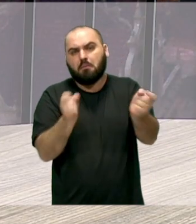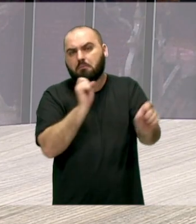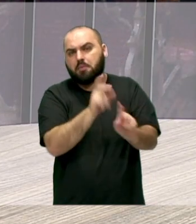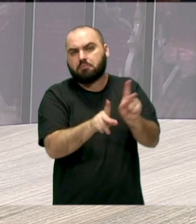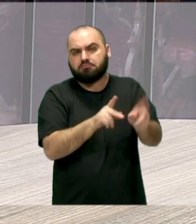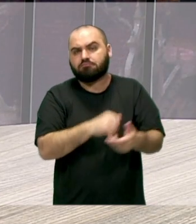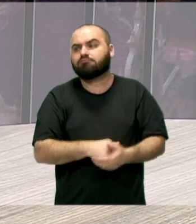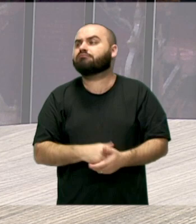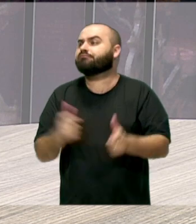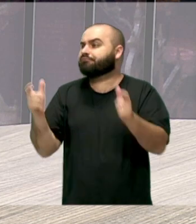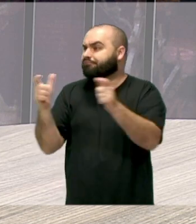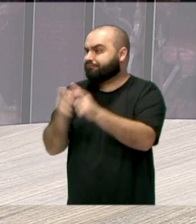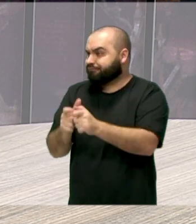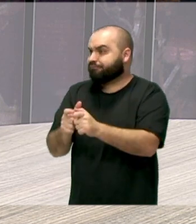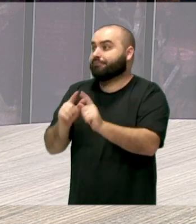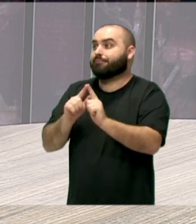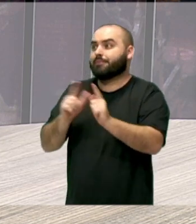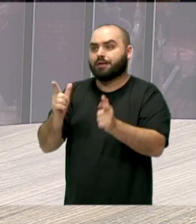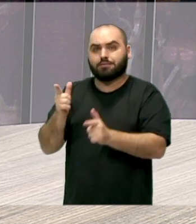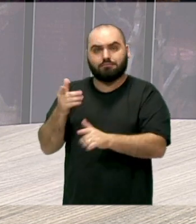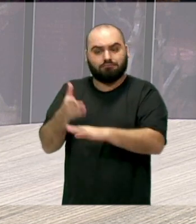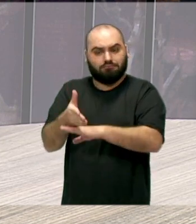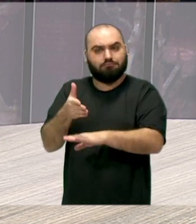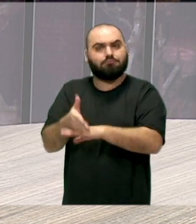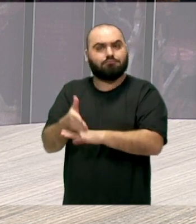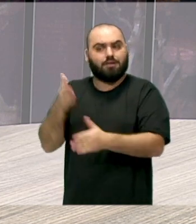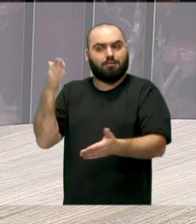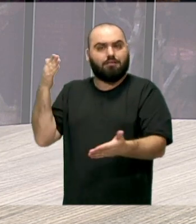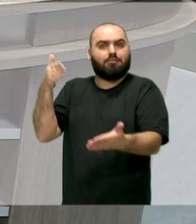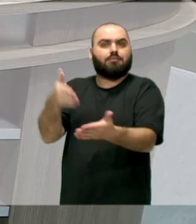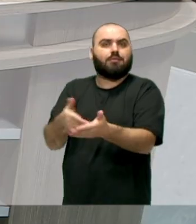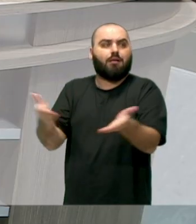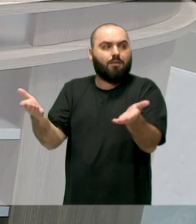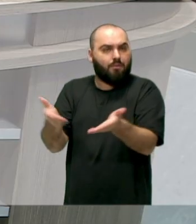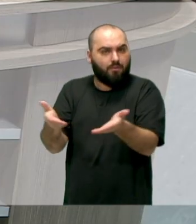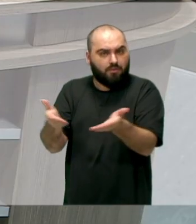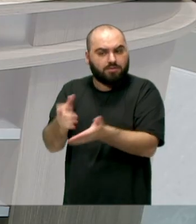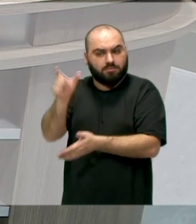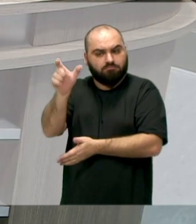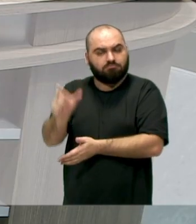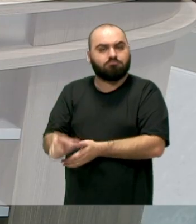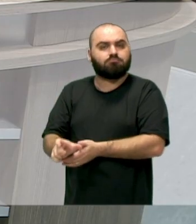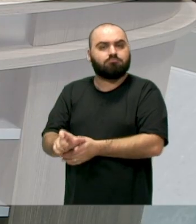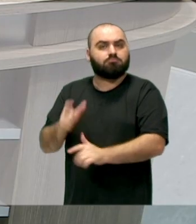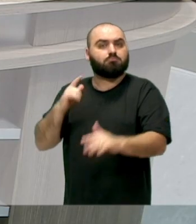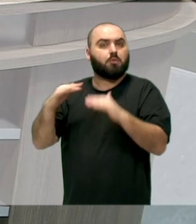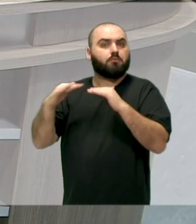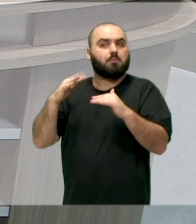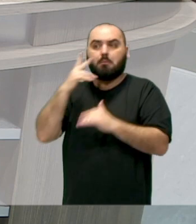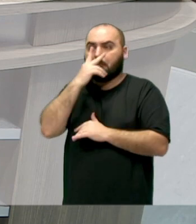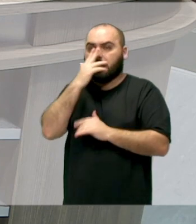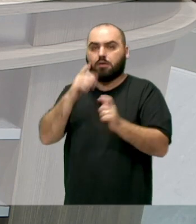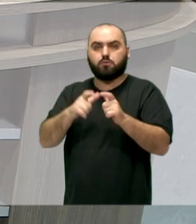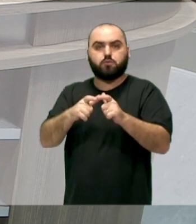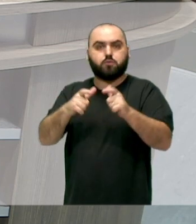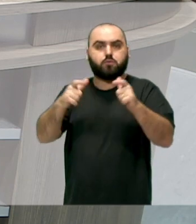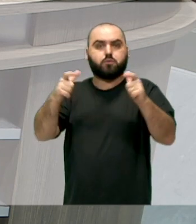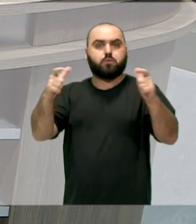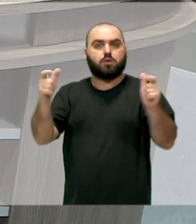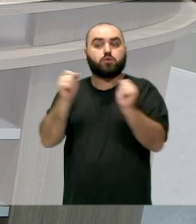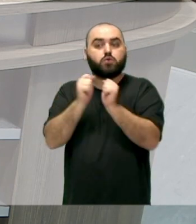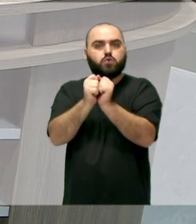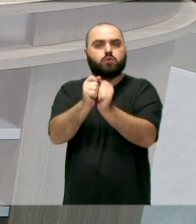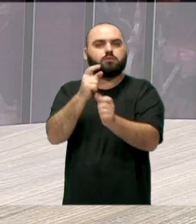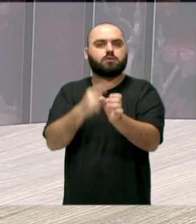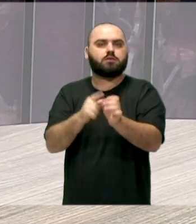pequeno, né? Ainda mais muito presente, né? Essa efervescência e esse movimento que parece que foi crescendo junto com a cidade.